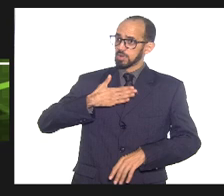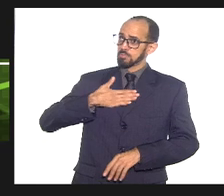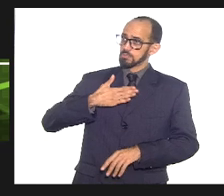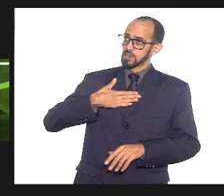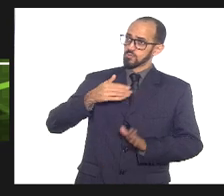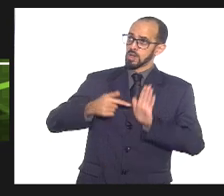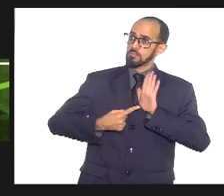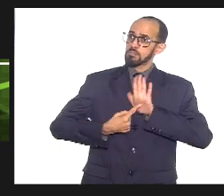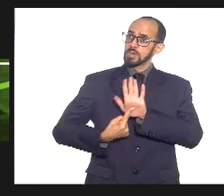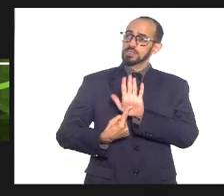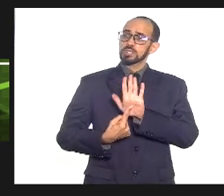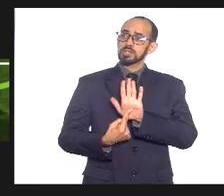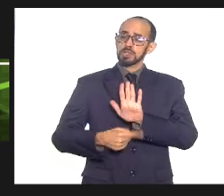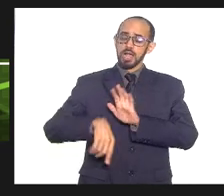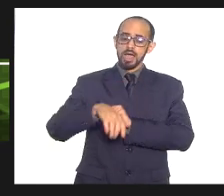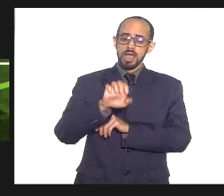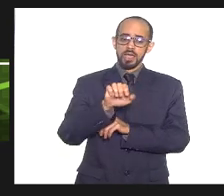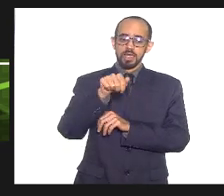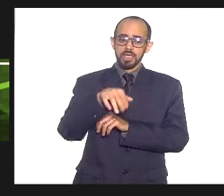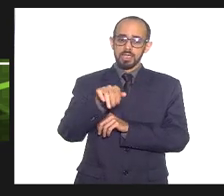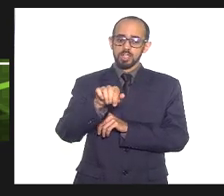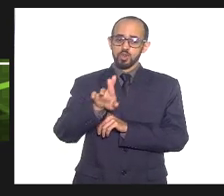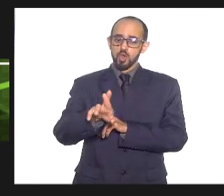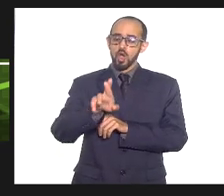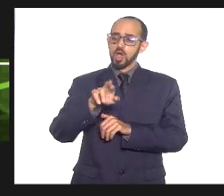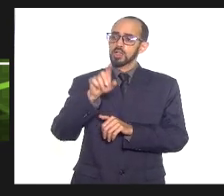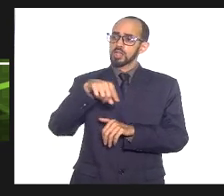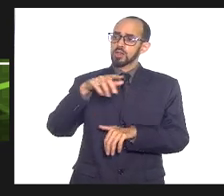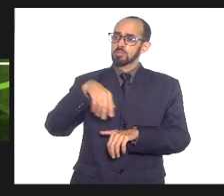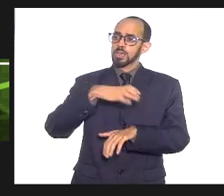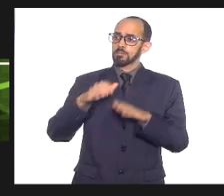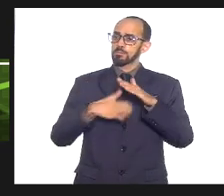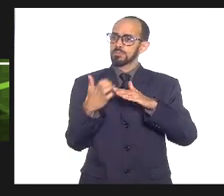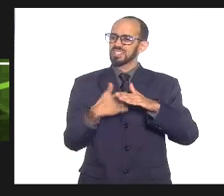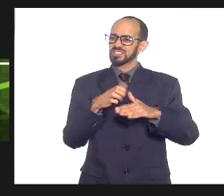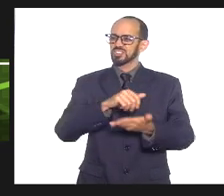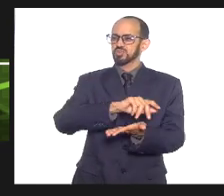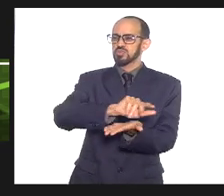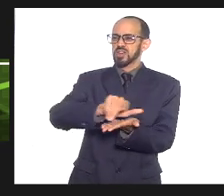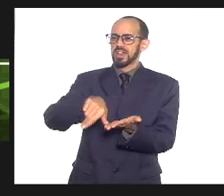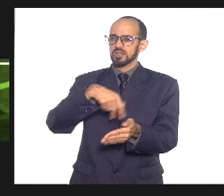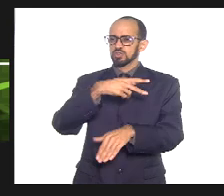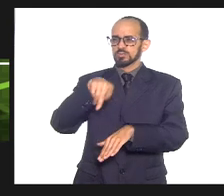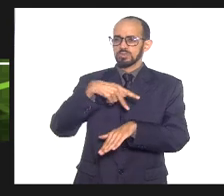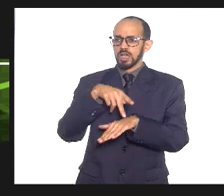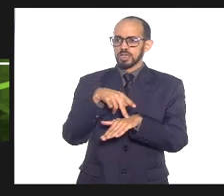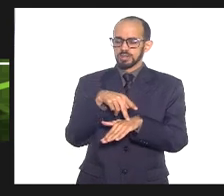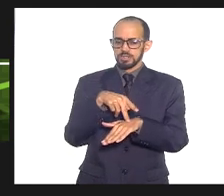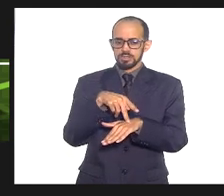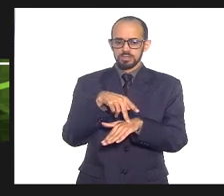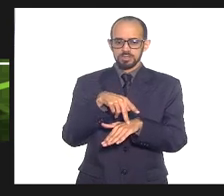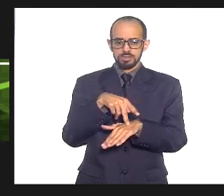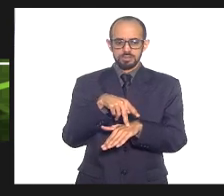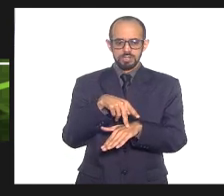empresa, a Equinor é uma empresa multinacional de origem na plataforma continental norueguesa,